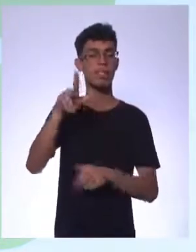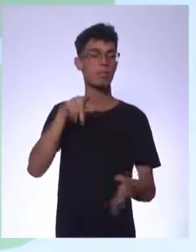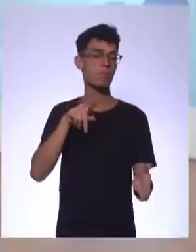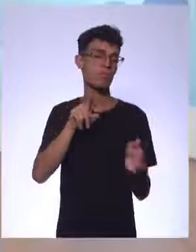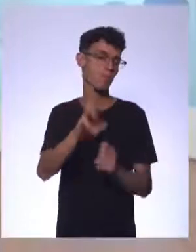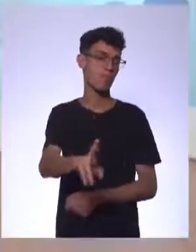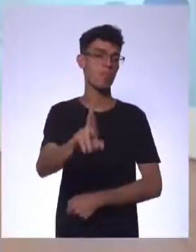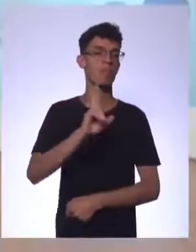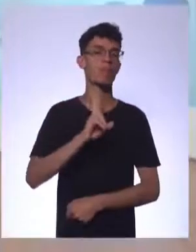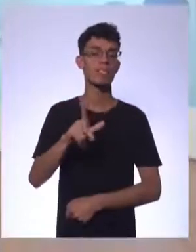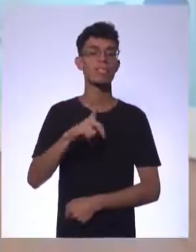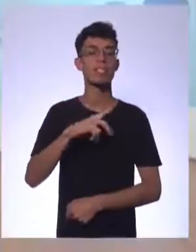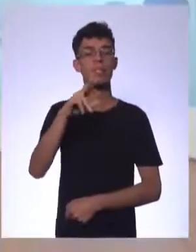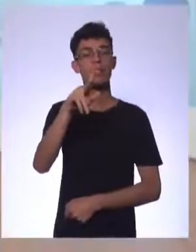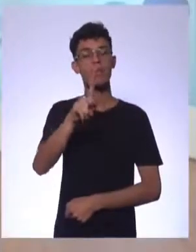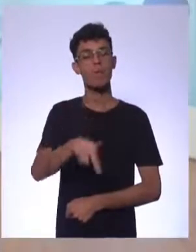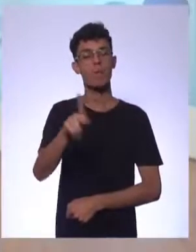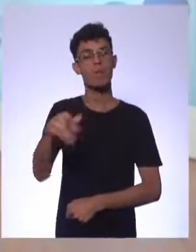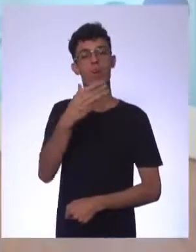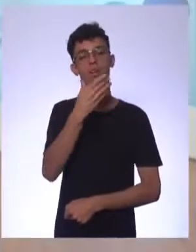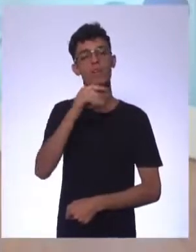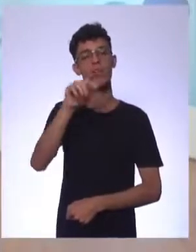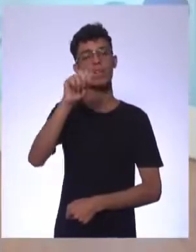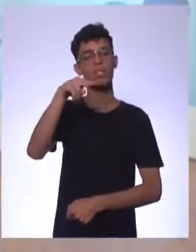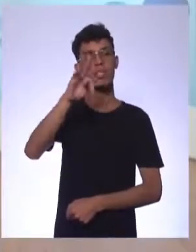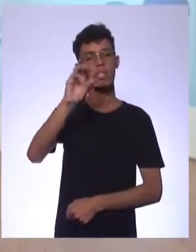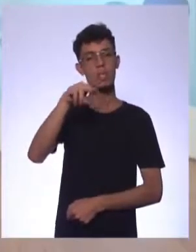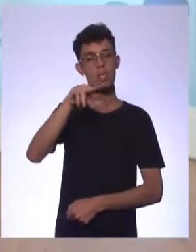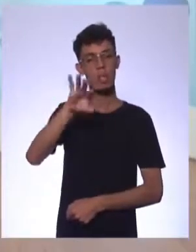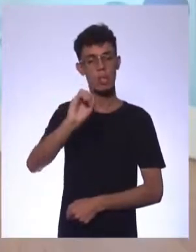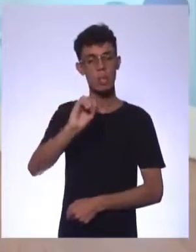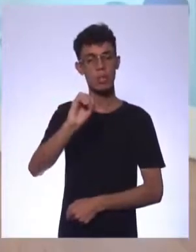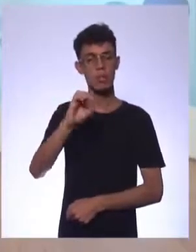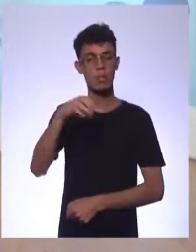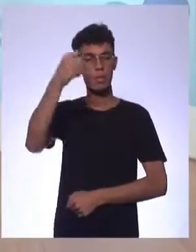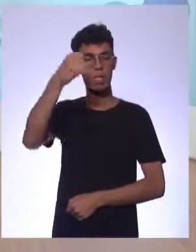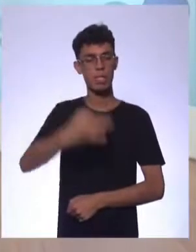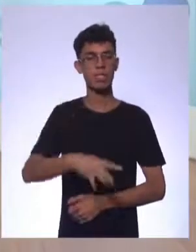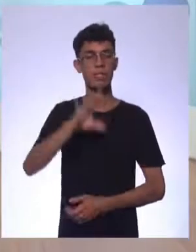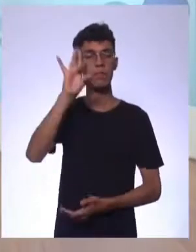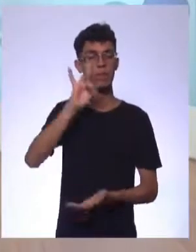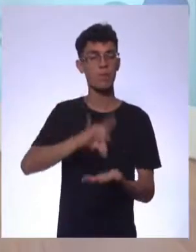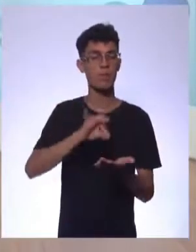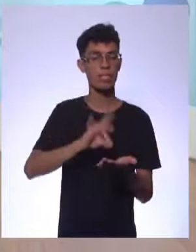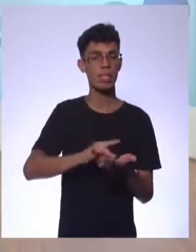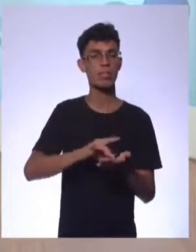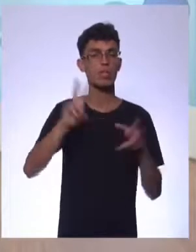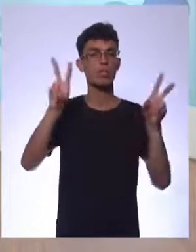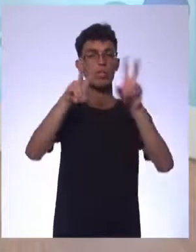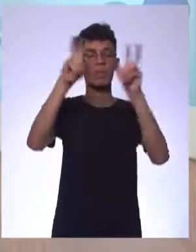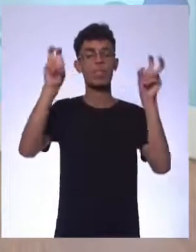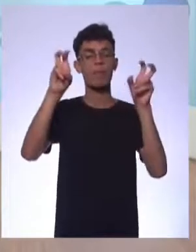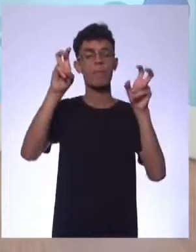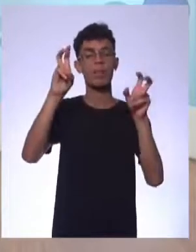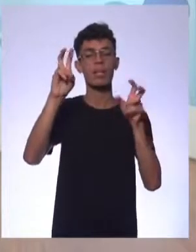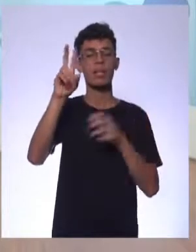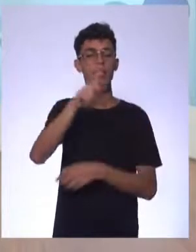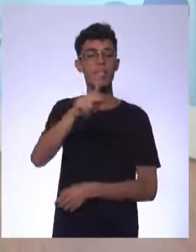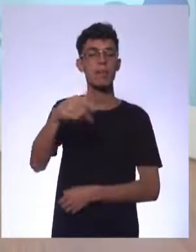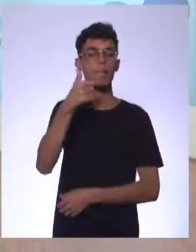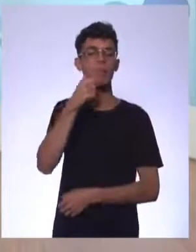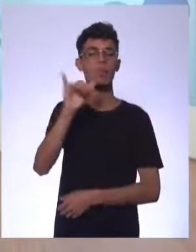gostei, mais. Tem, professor Antônio também, a explicação correta sobre o assunto e a Jennifer. Por favor, Jennifer. Vamos lá.